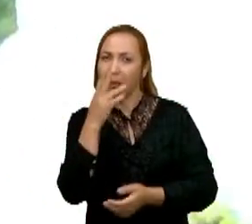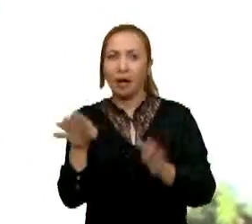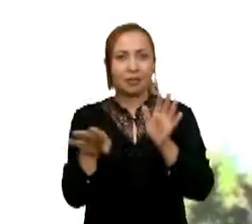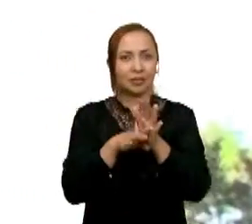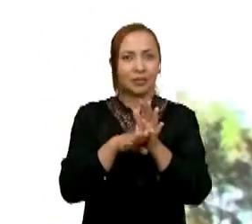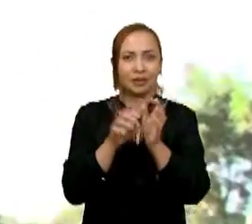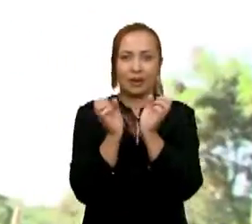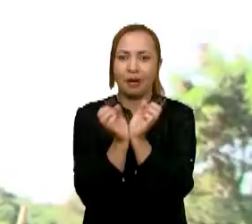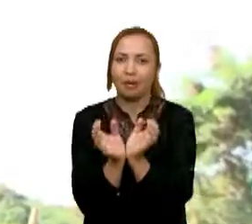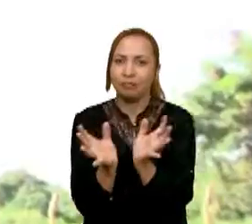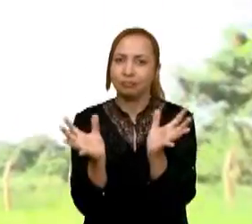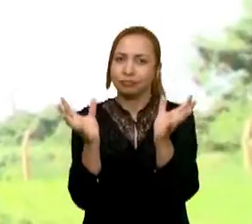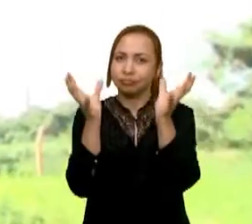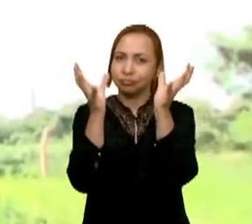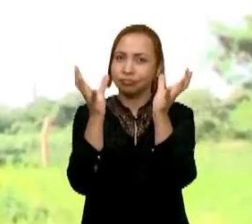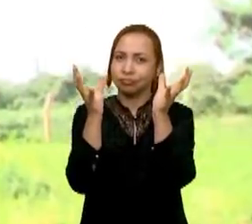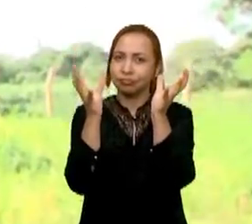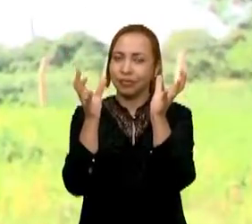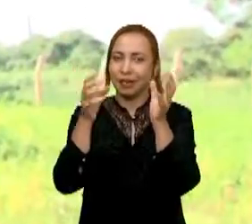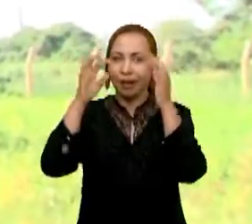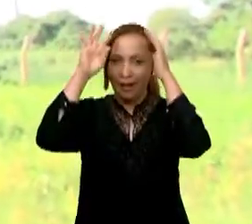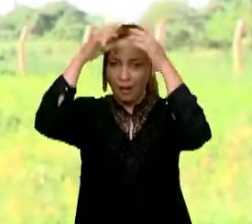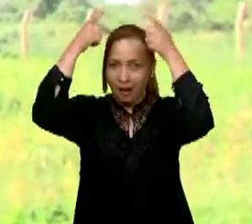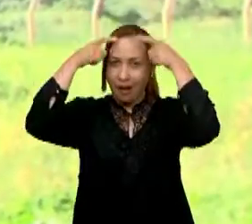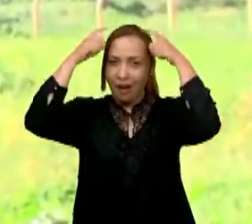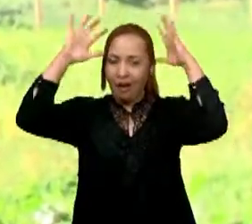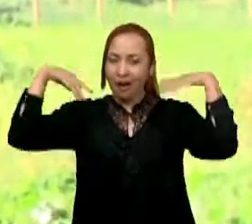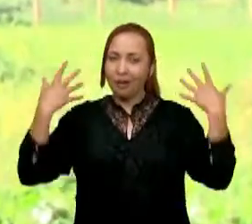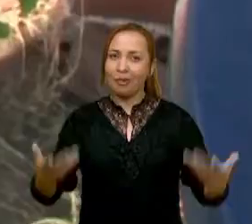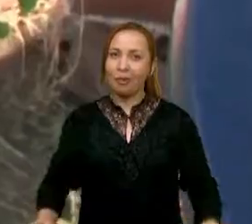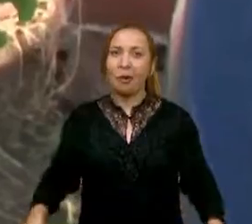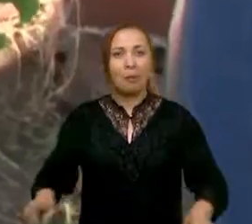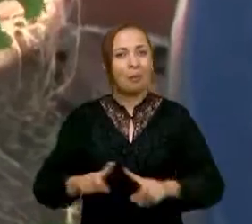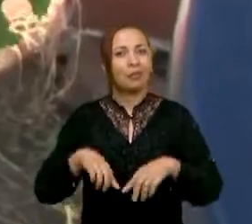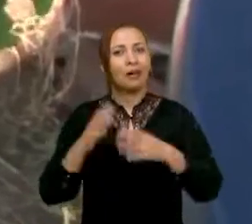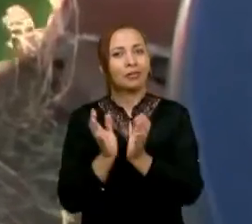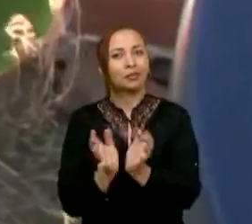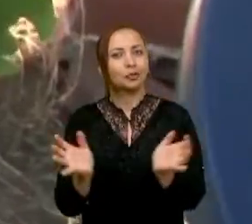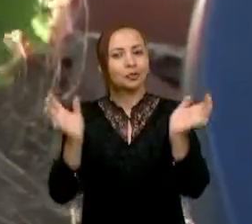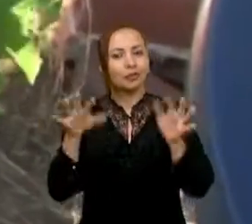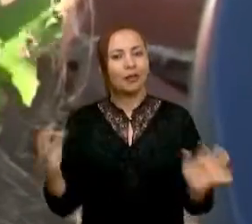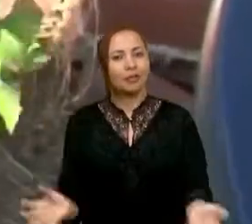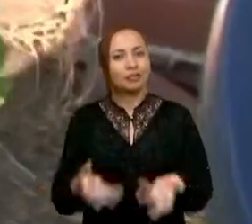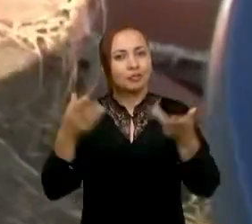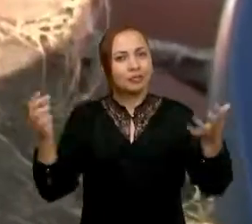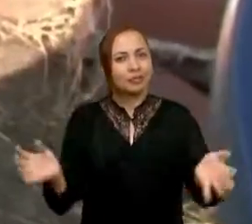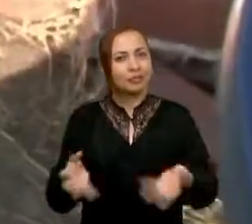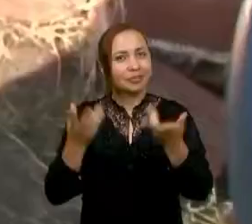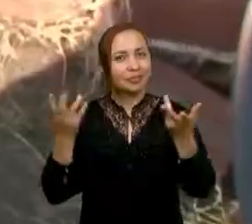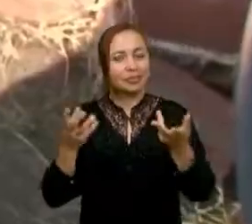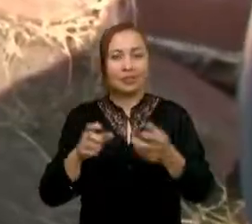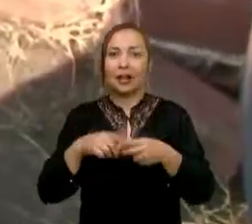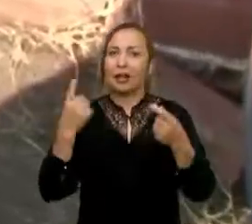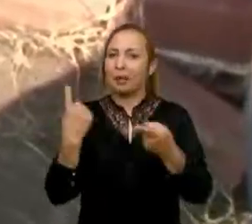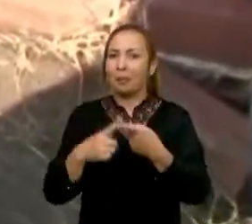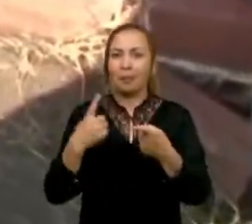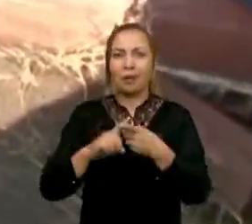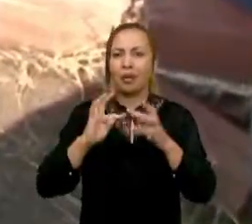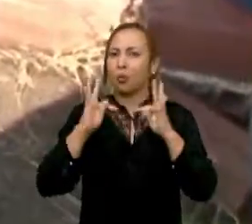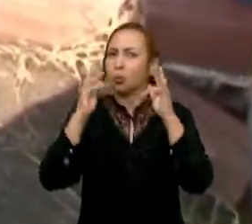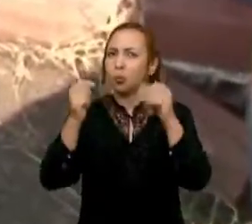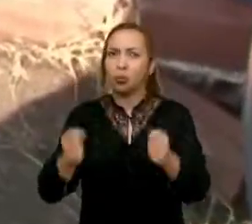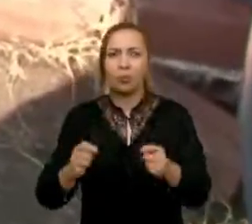Parece até um buquê de noiva, mas é apenas um pé de alface. O tamanho avantajado tem explicação. Ele